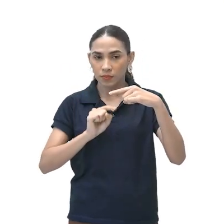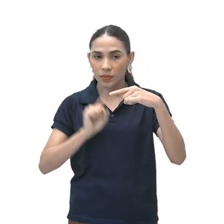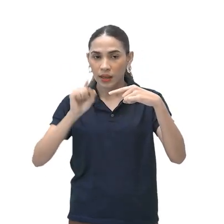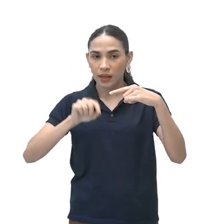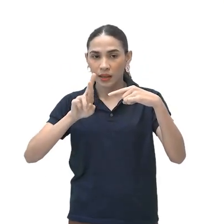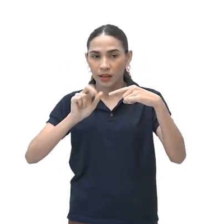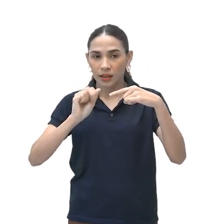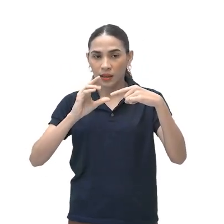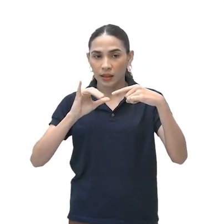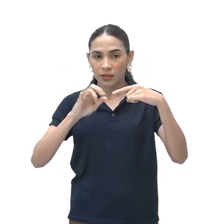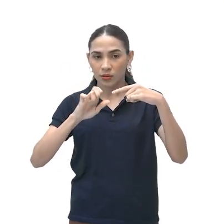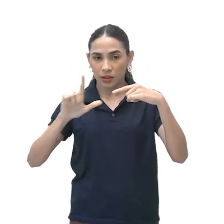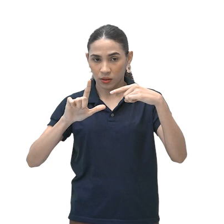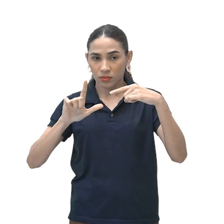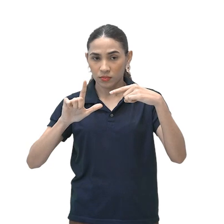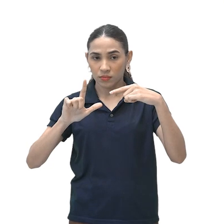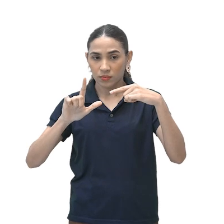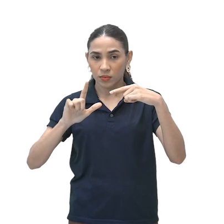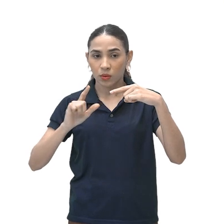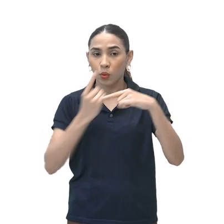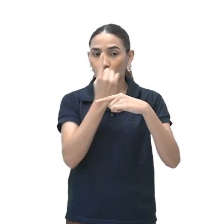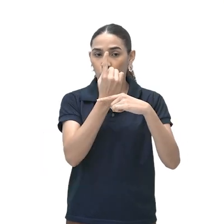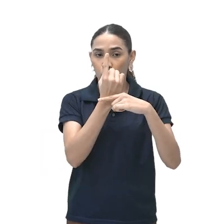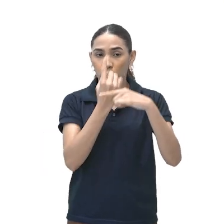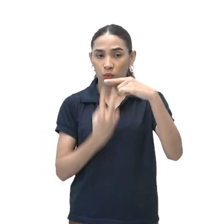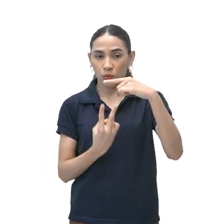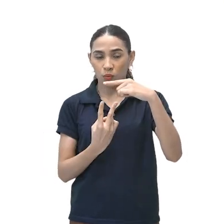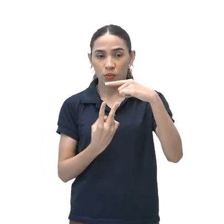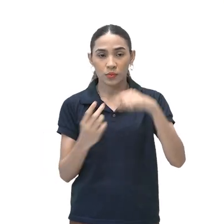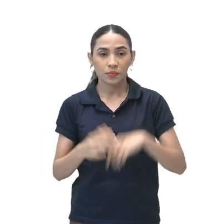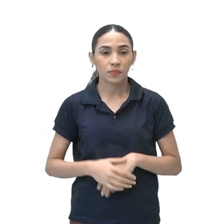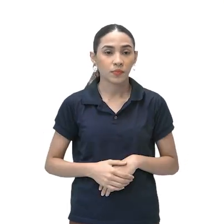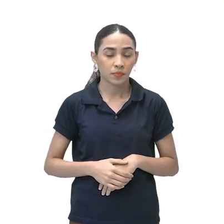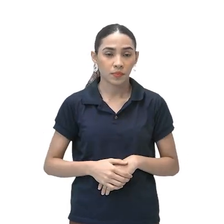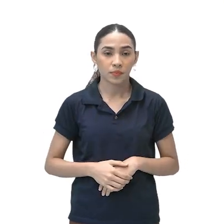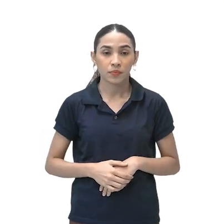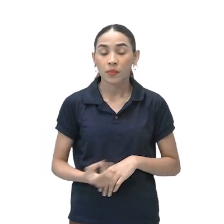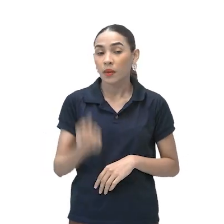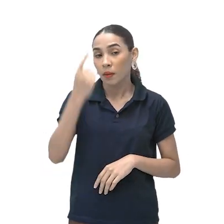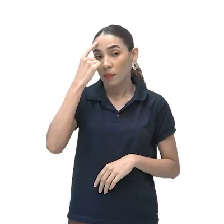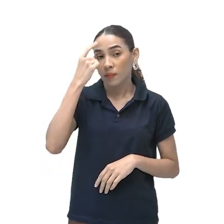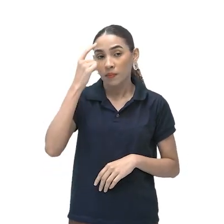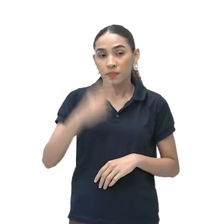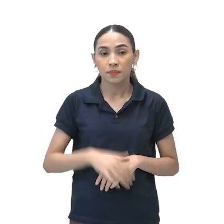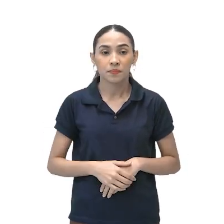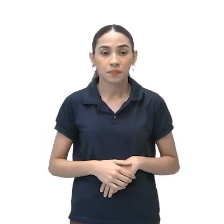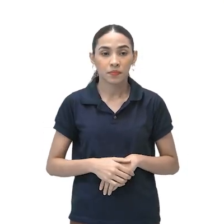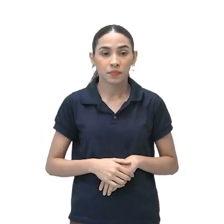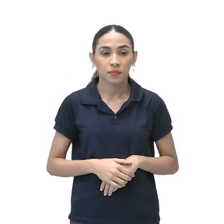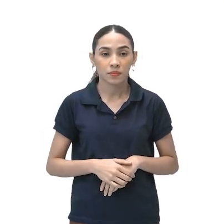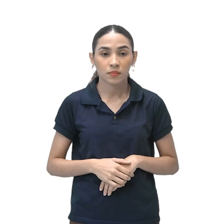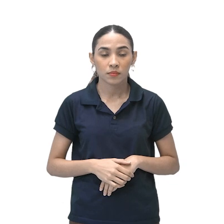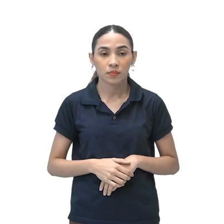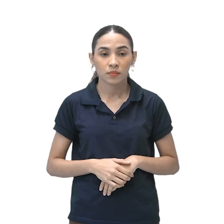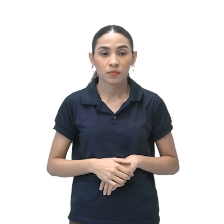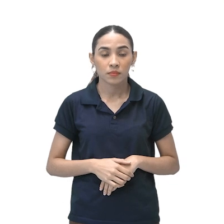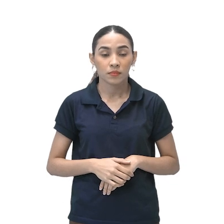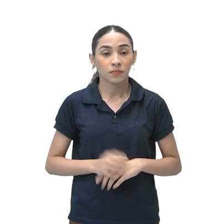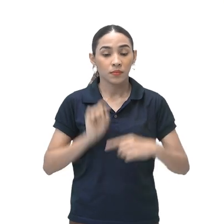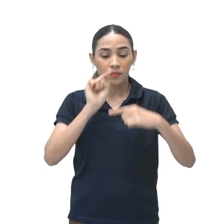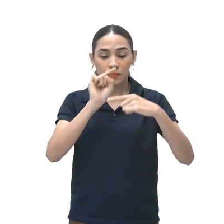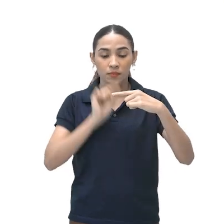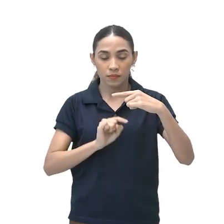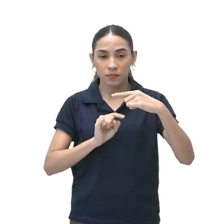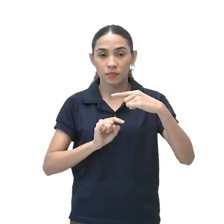Meio. Meio é um número racional? Sim ou não? Vamos pensar. Ele já está escrito na forma de